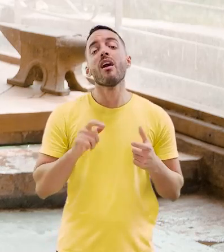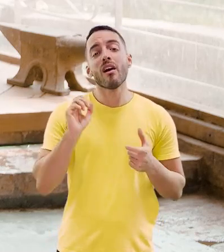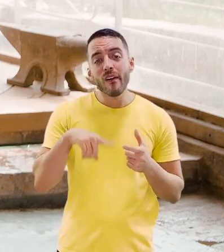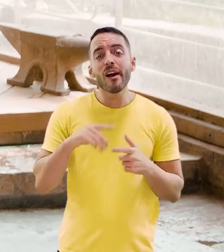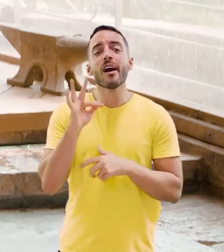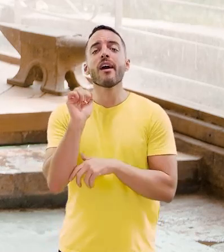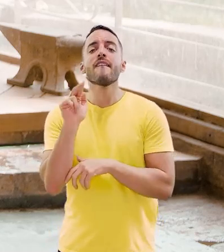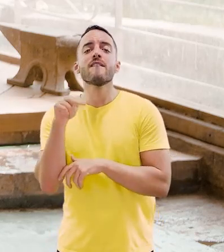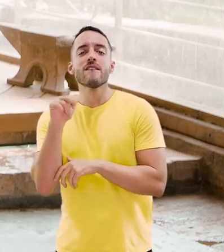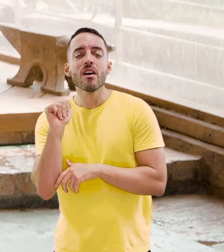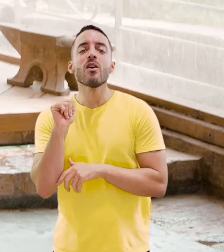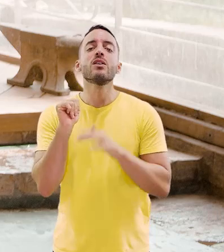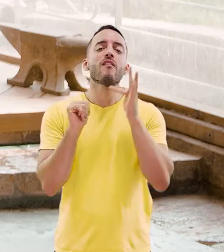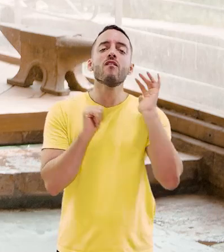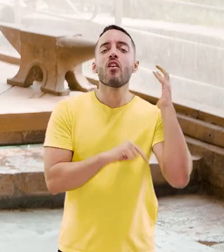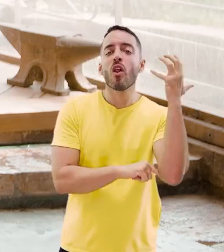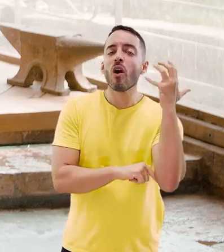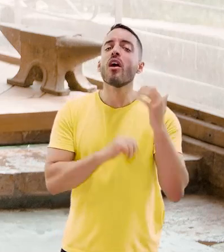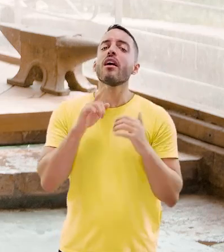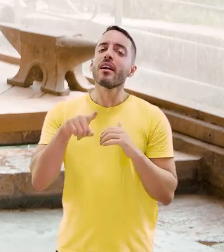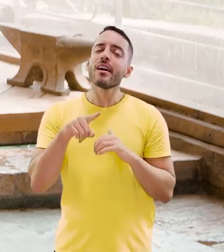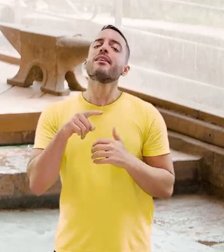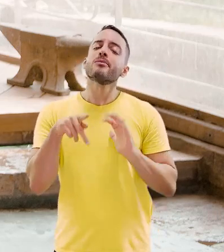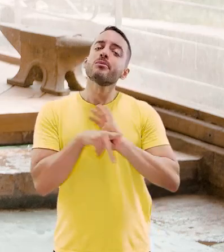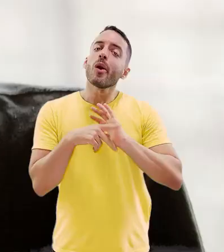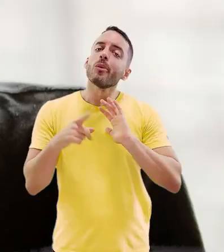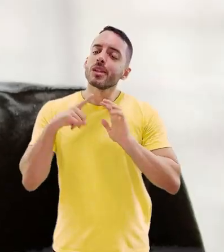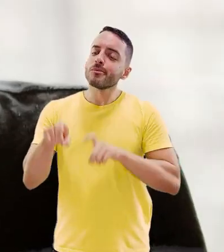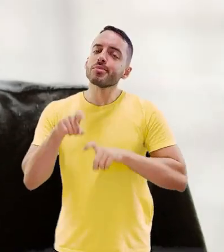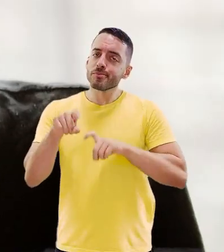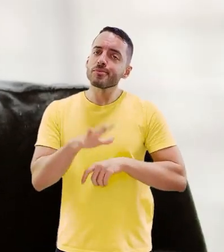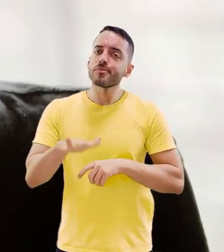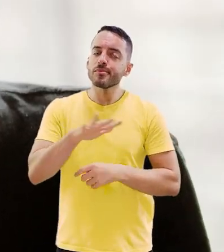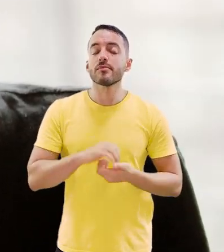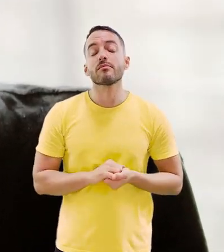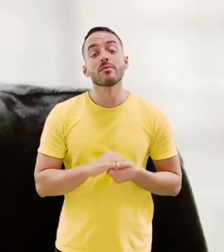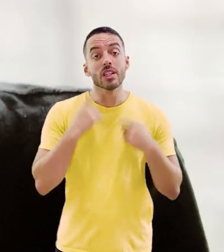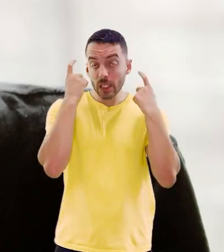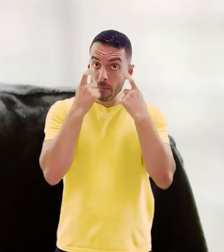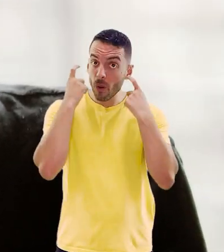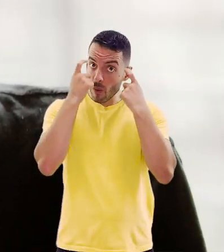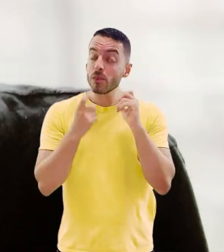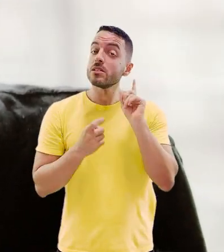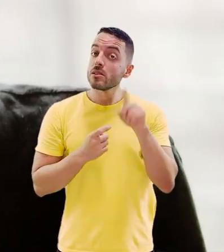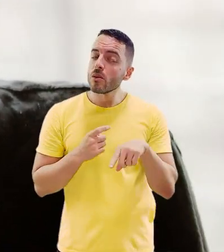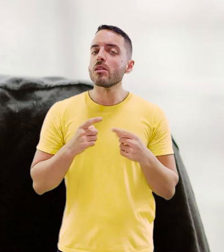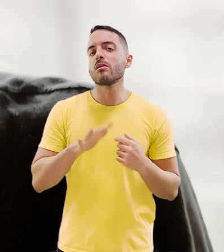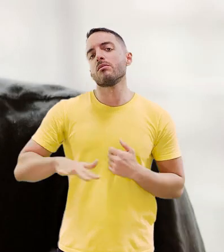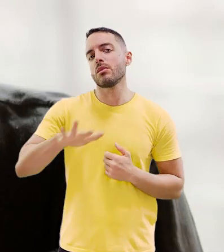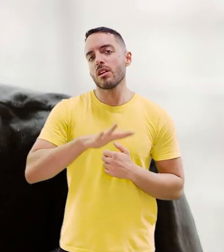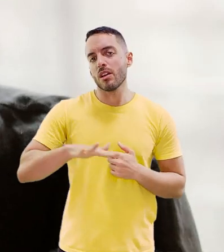flora em volta, onde são praticadas essa agricultura convencional. Daí a preocupação também com o ambiente, por